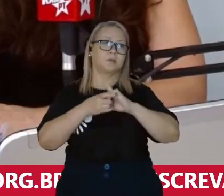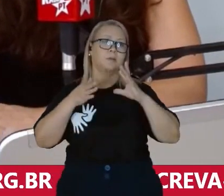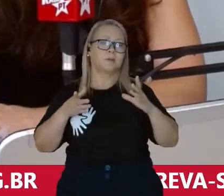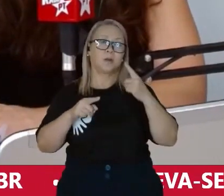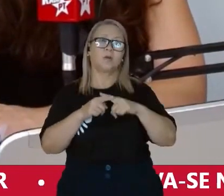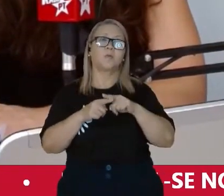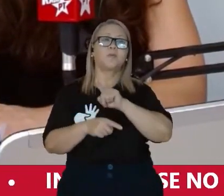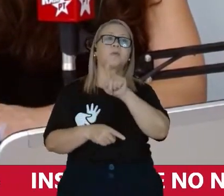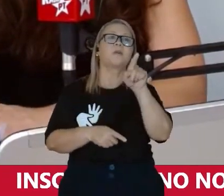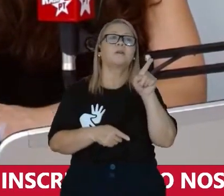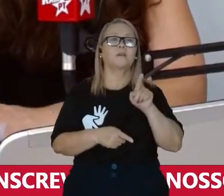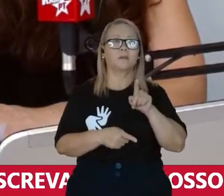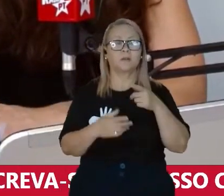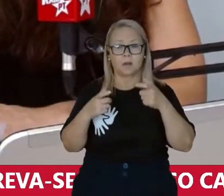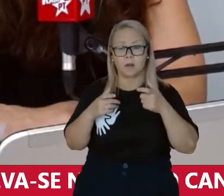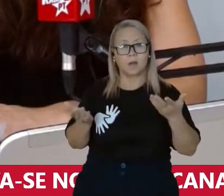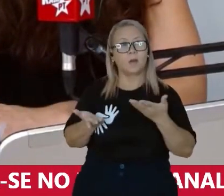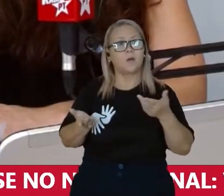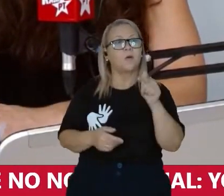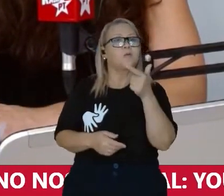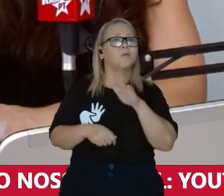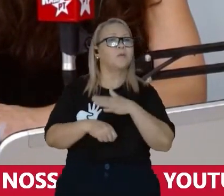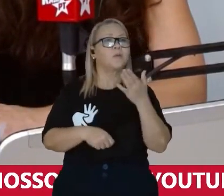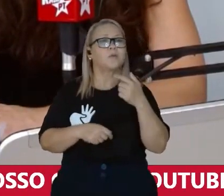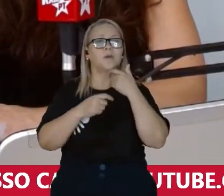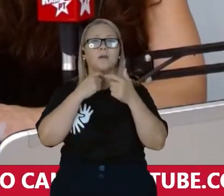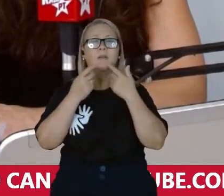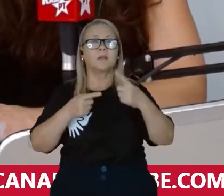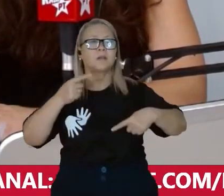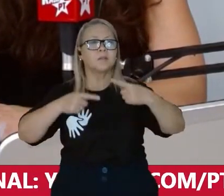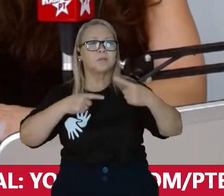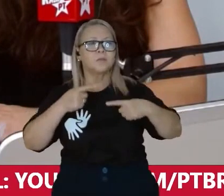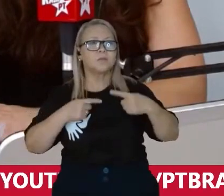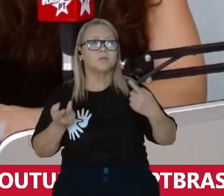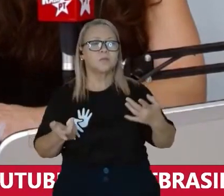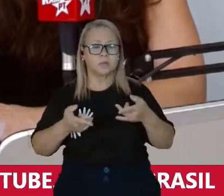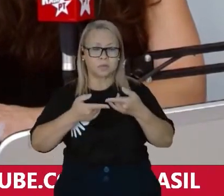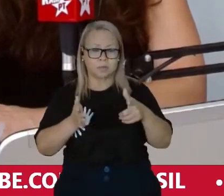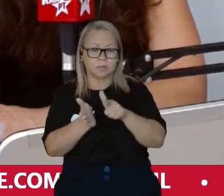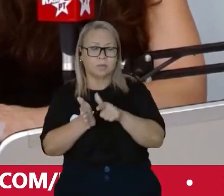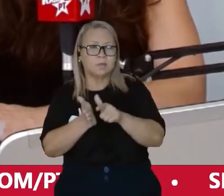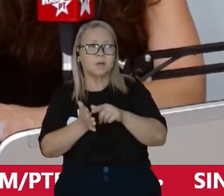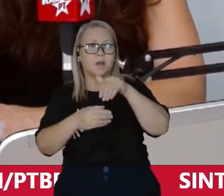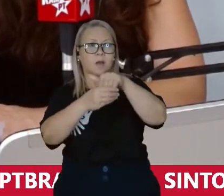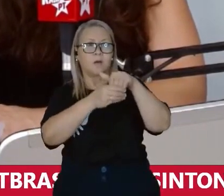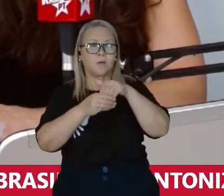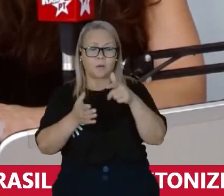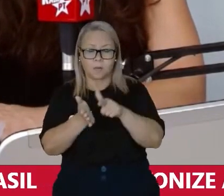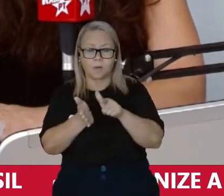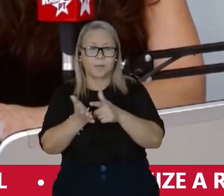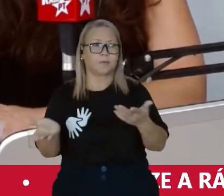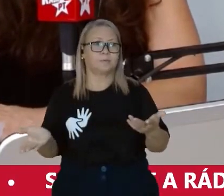aquilo ali, hoje em dia não tem mais ninguém discutindo voto impresso, mas o estrago está feito, a desconfiança foi plantada e